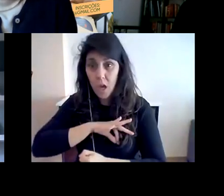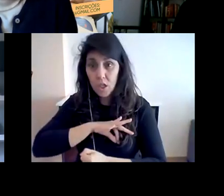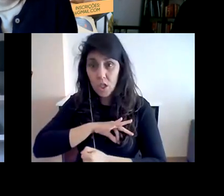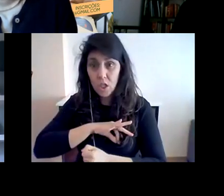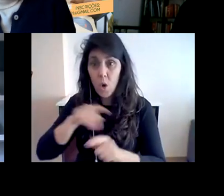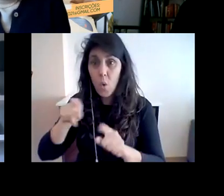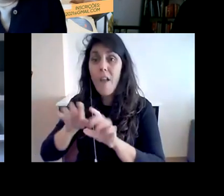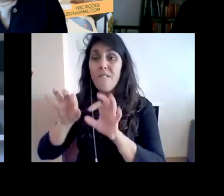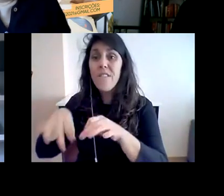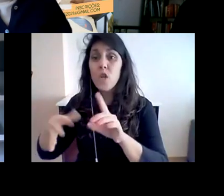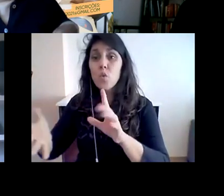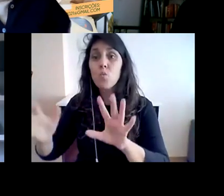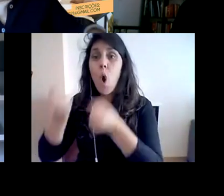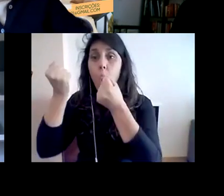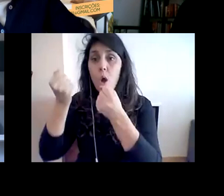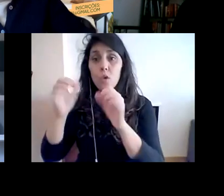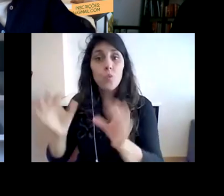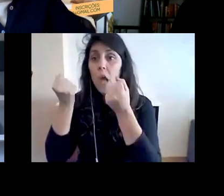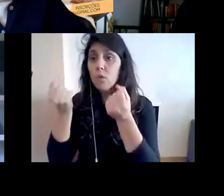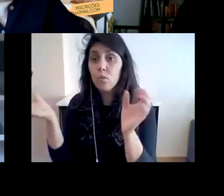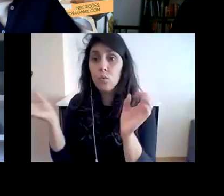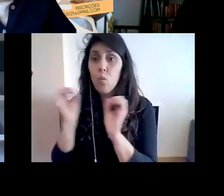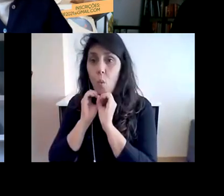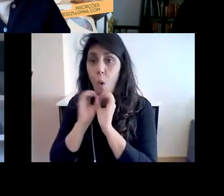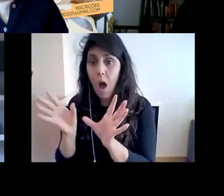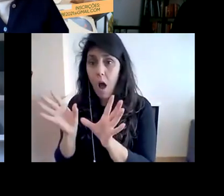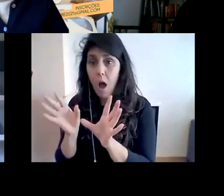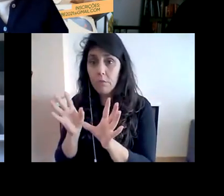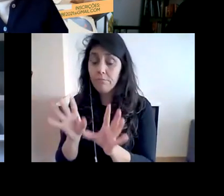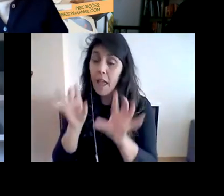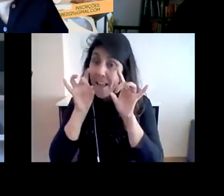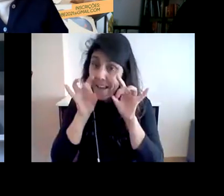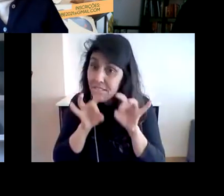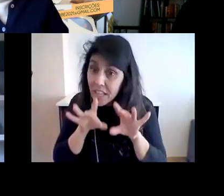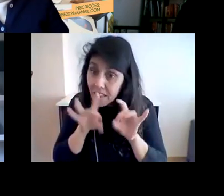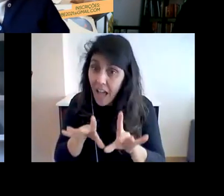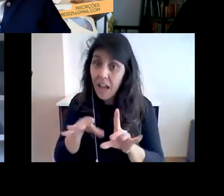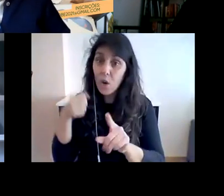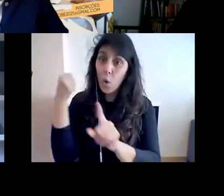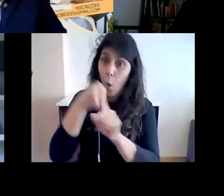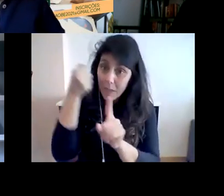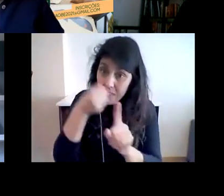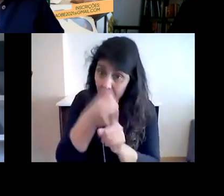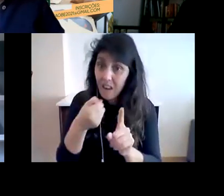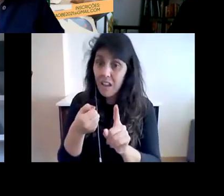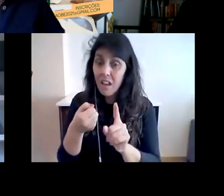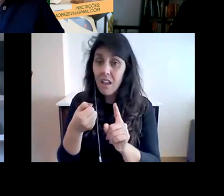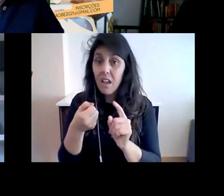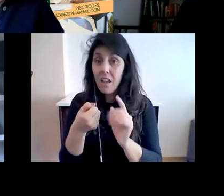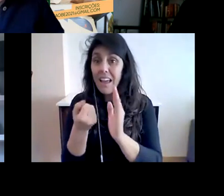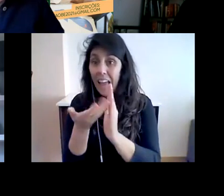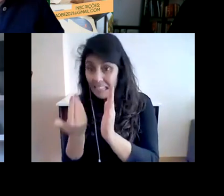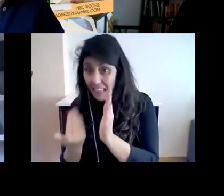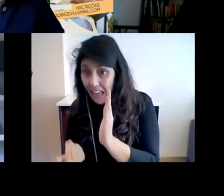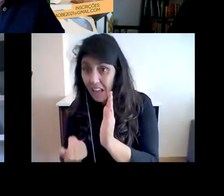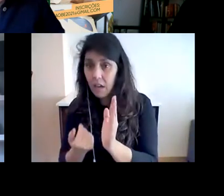é de evitar, de combater, de retirar e de